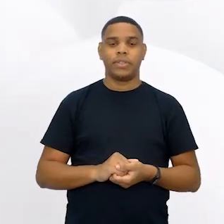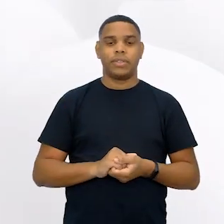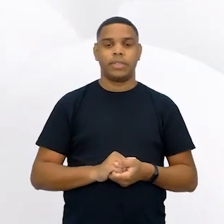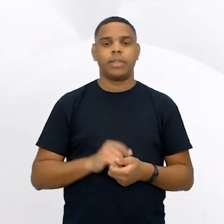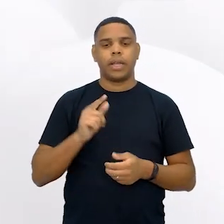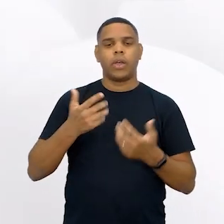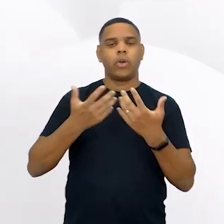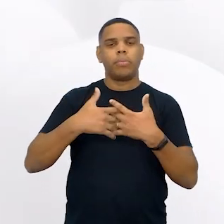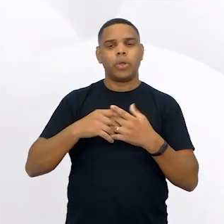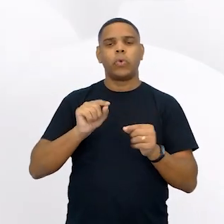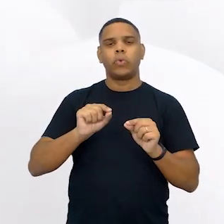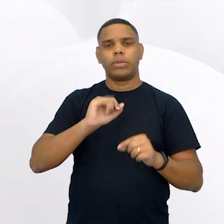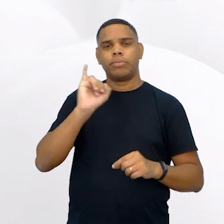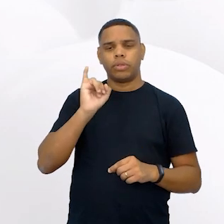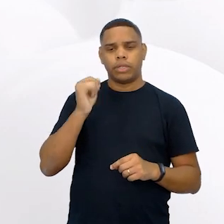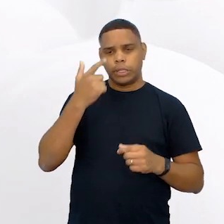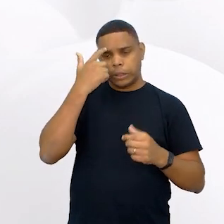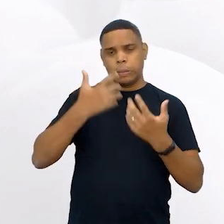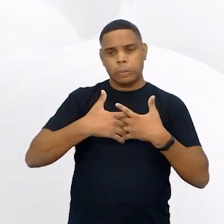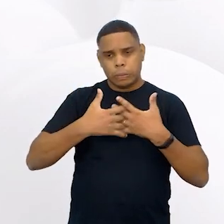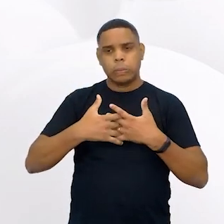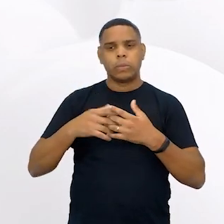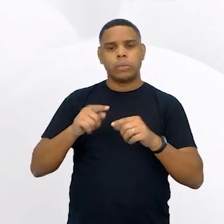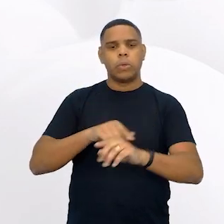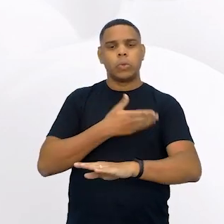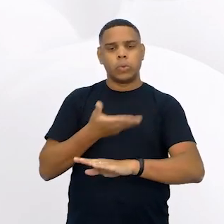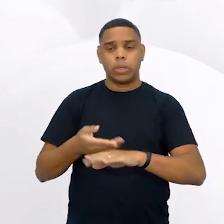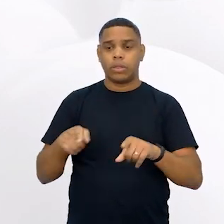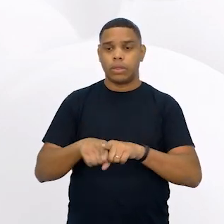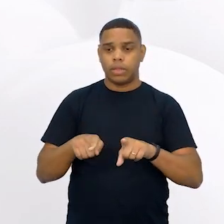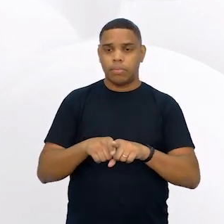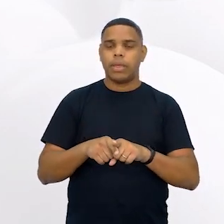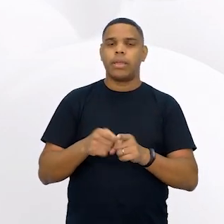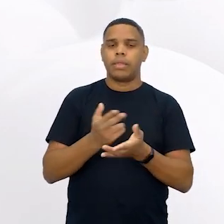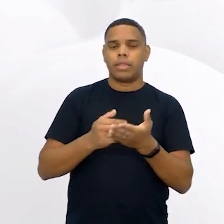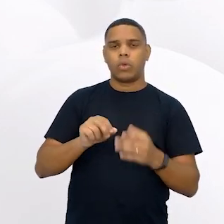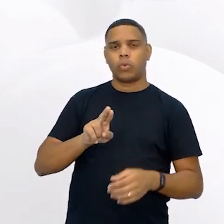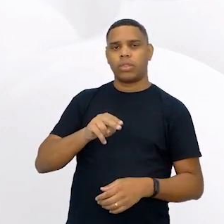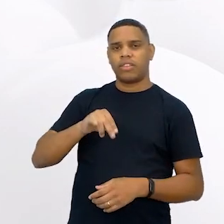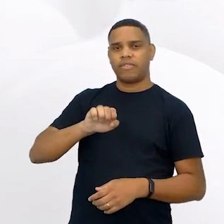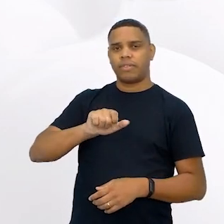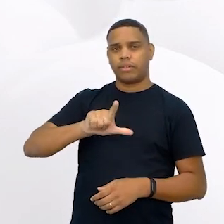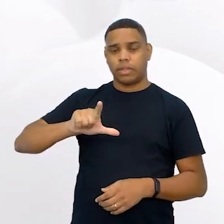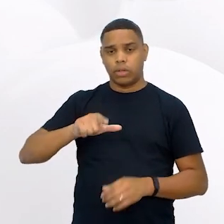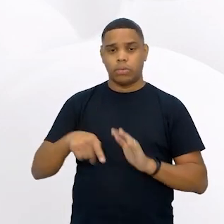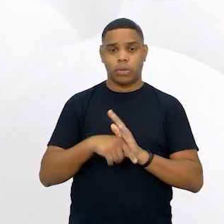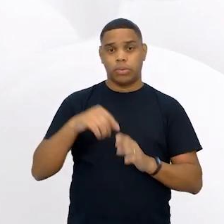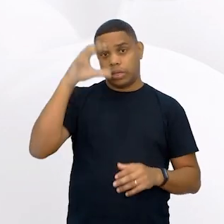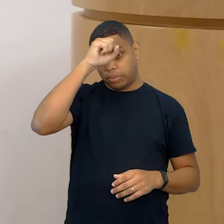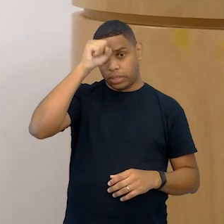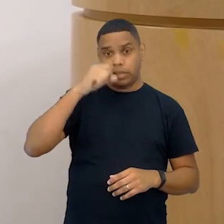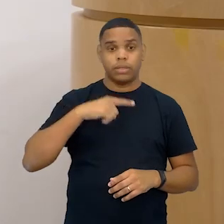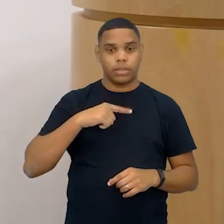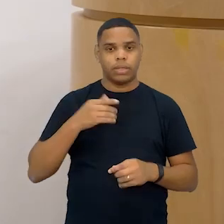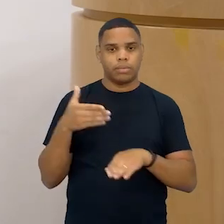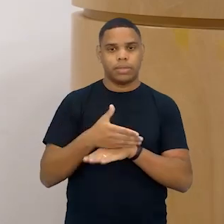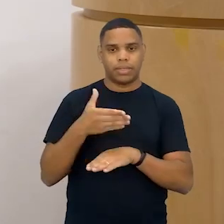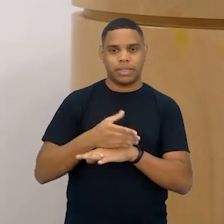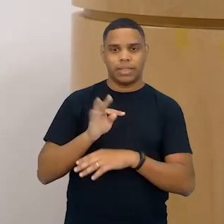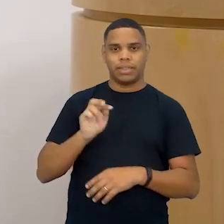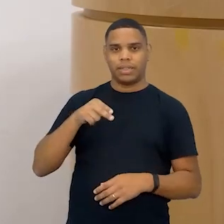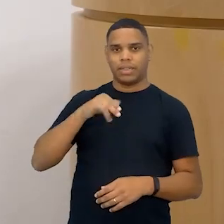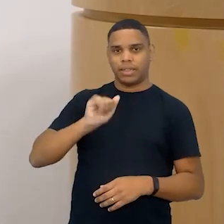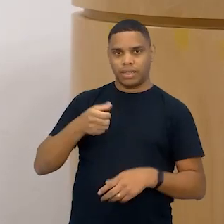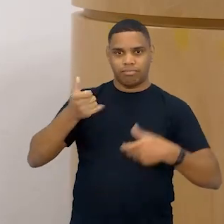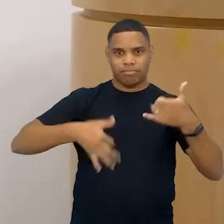é refletir sobre a importância da educação integral e do desenho universal de aprendizagem. Que aí vai ser a participação da